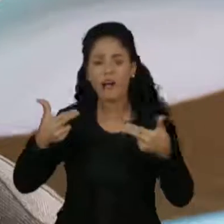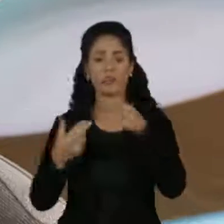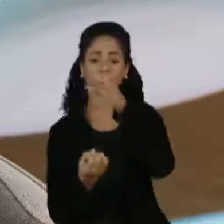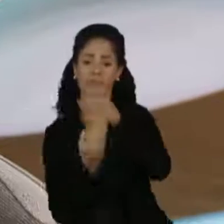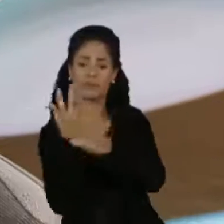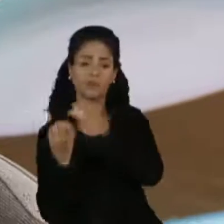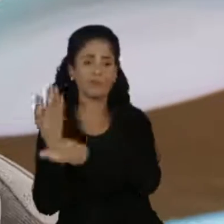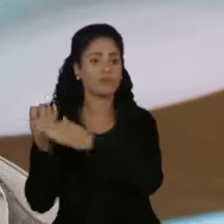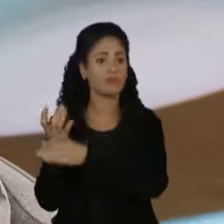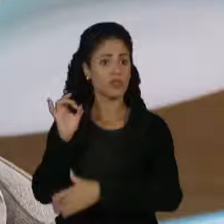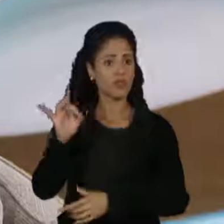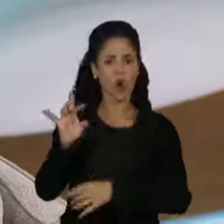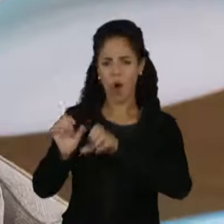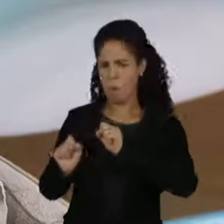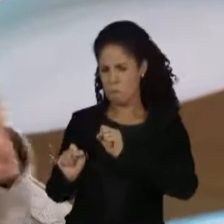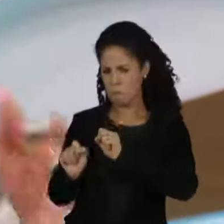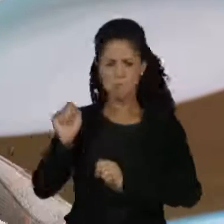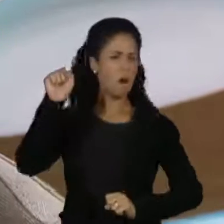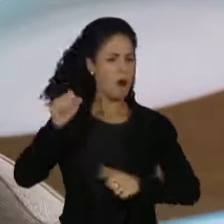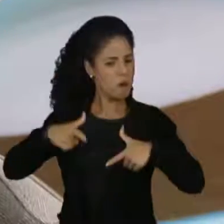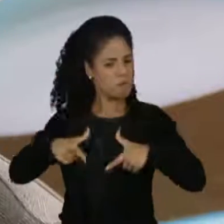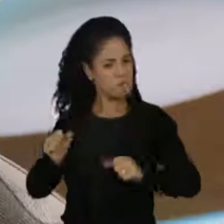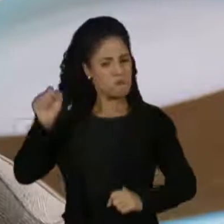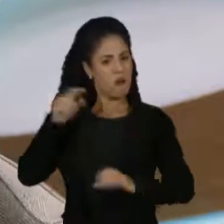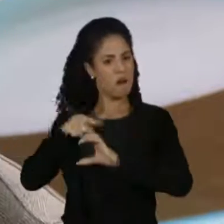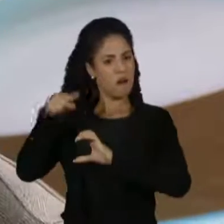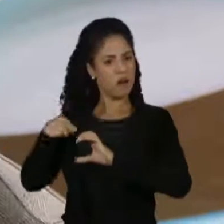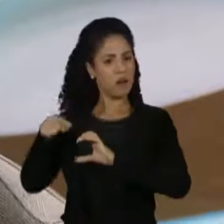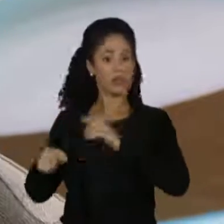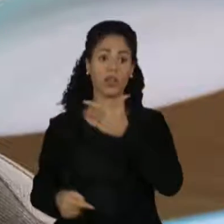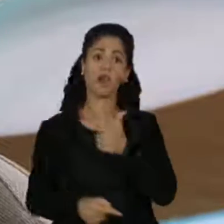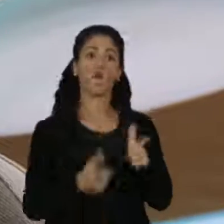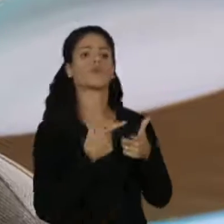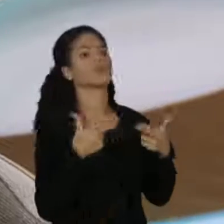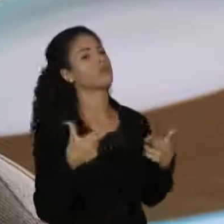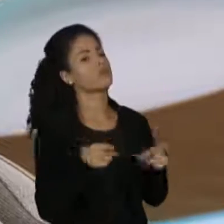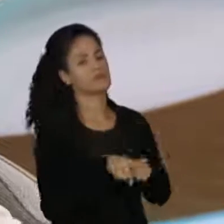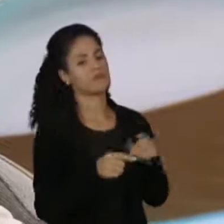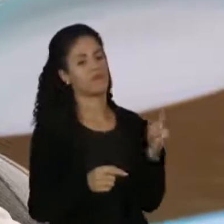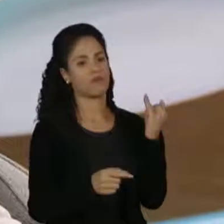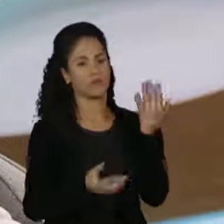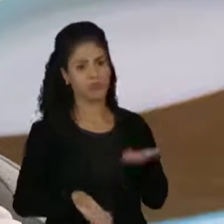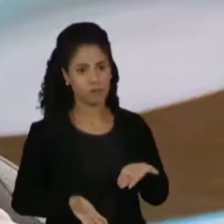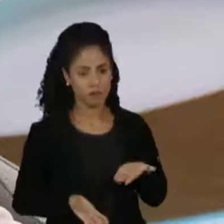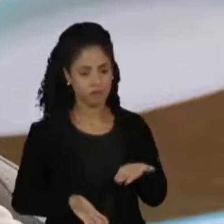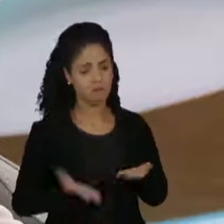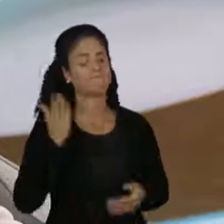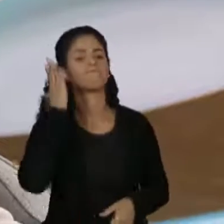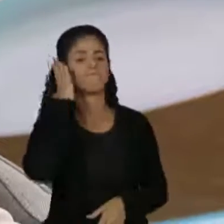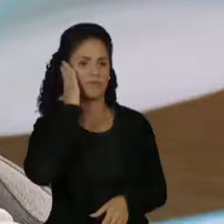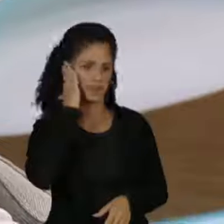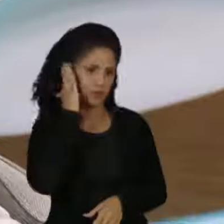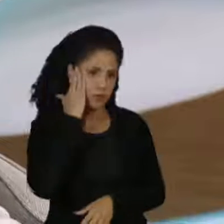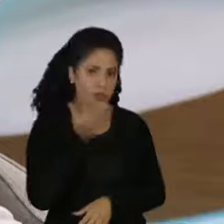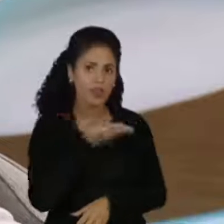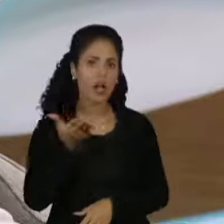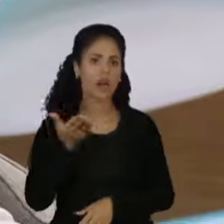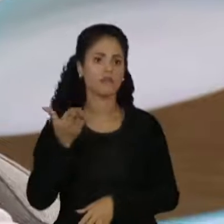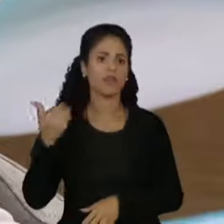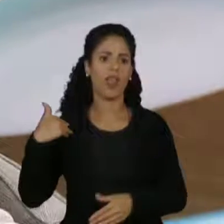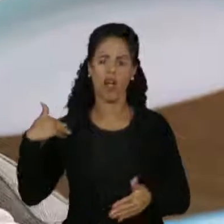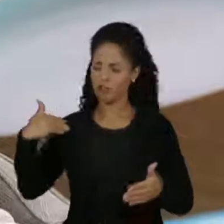só esse lado heróico da ciência, existe um outro lado também, que é um lado muito importante, que é o lado que, dos